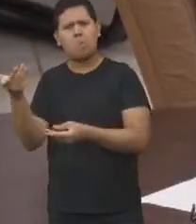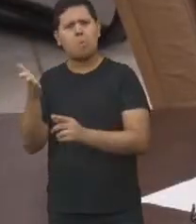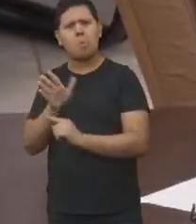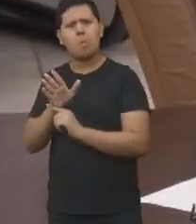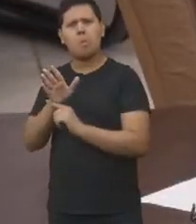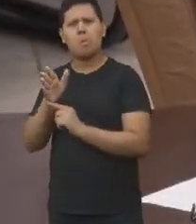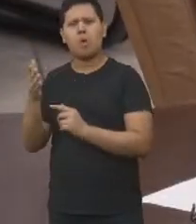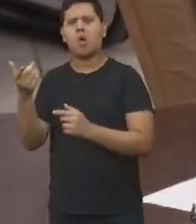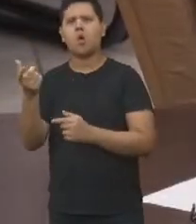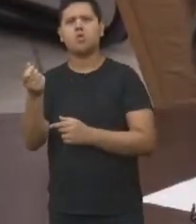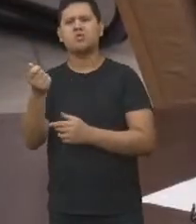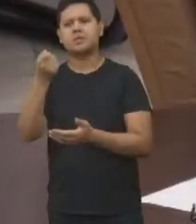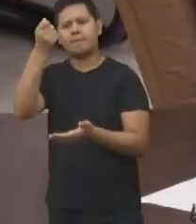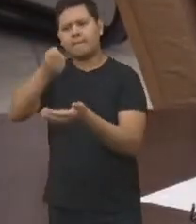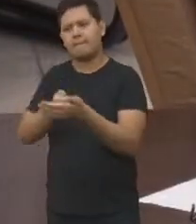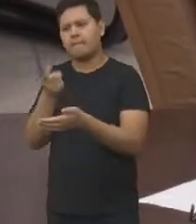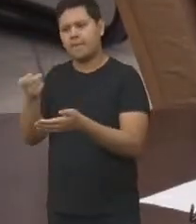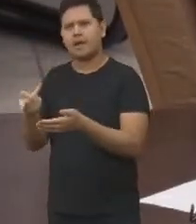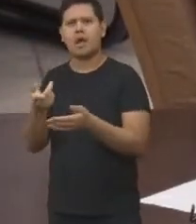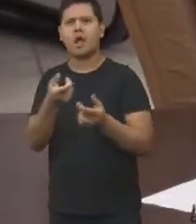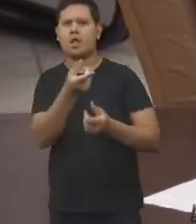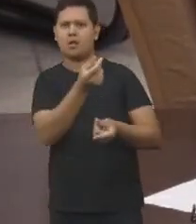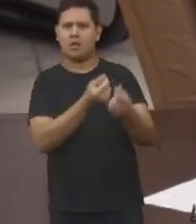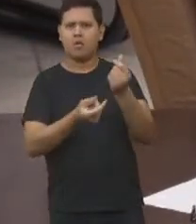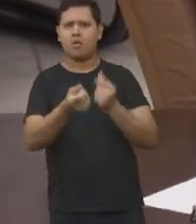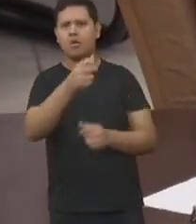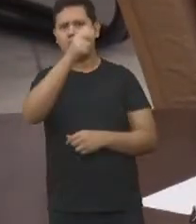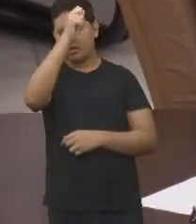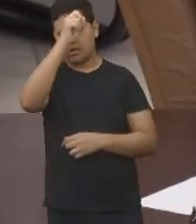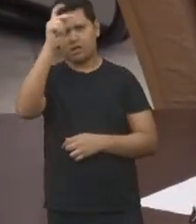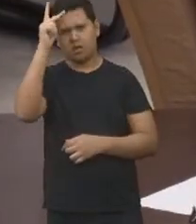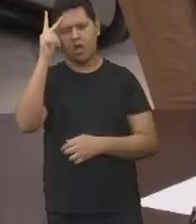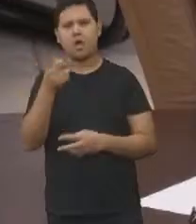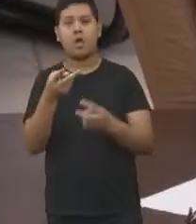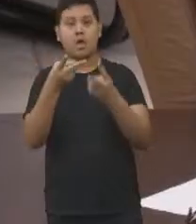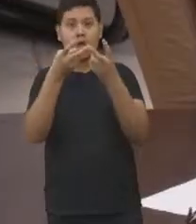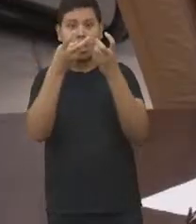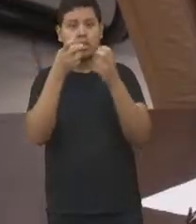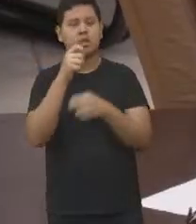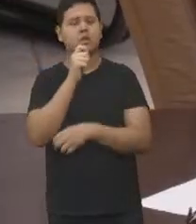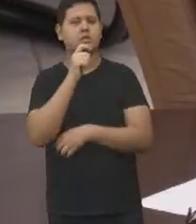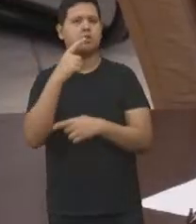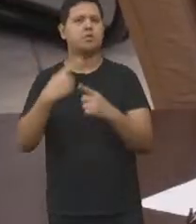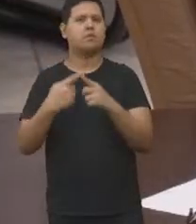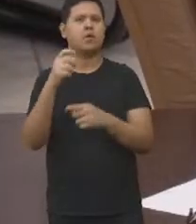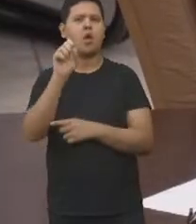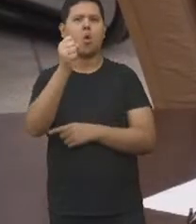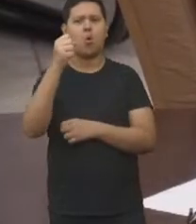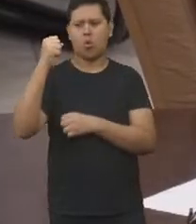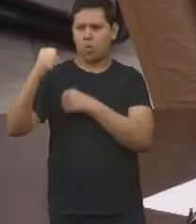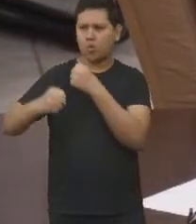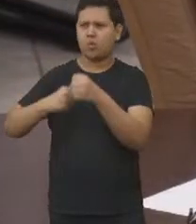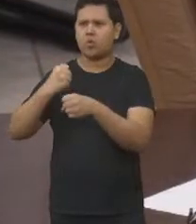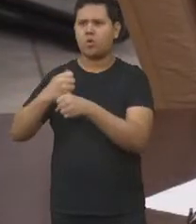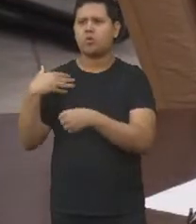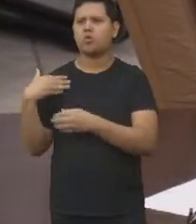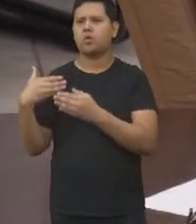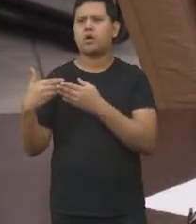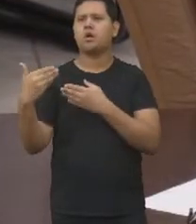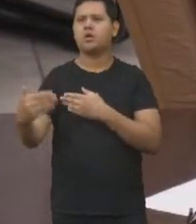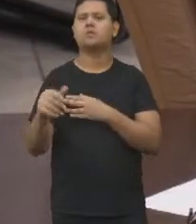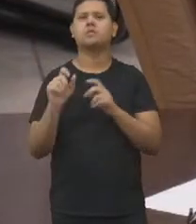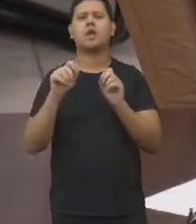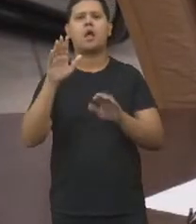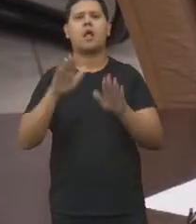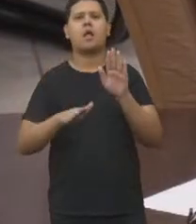Agora, é interessante porque já faz 8 anos, né, da anterior administração. Às vezes eu